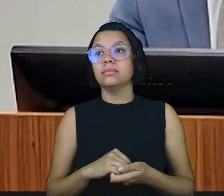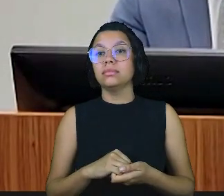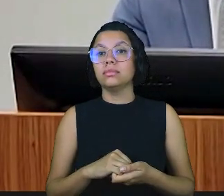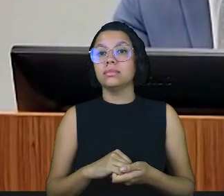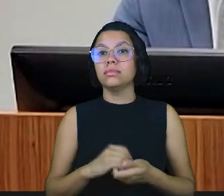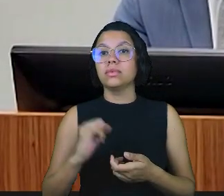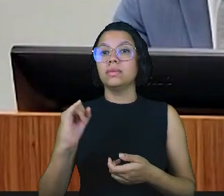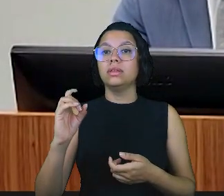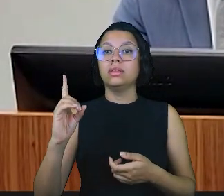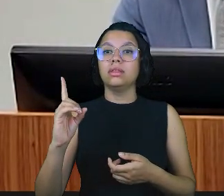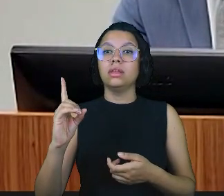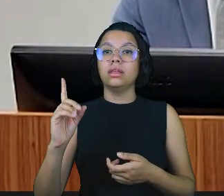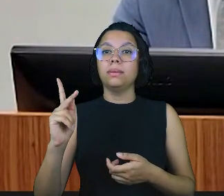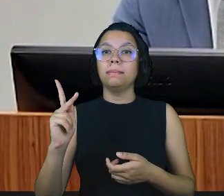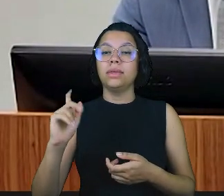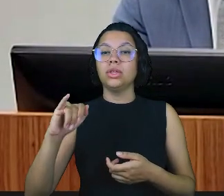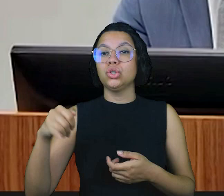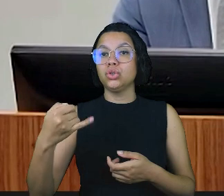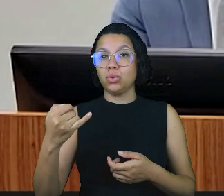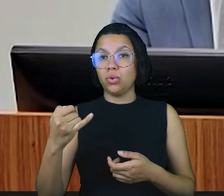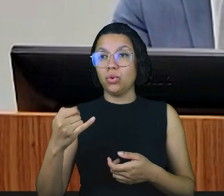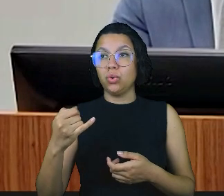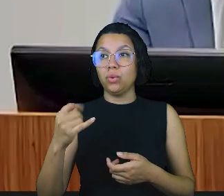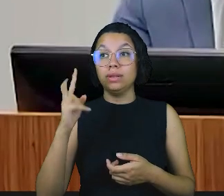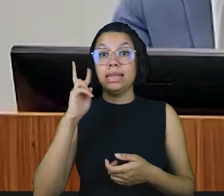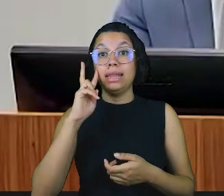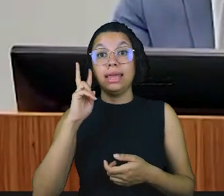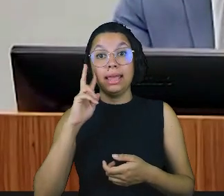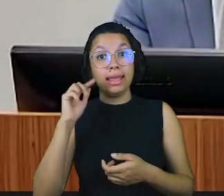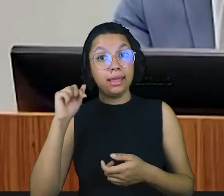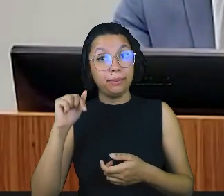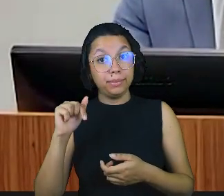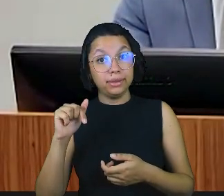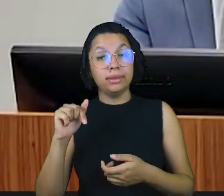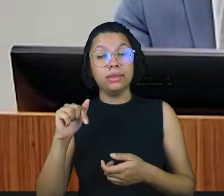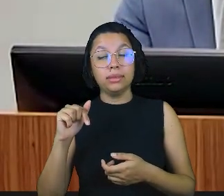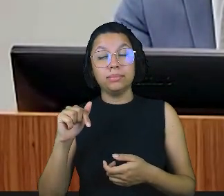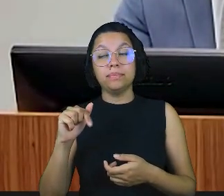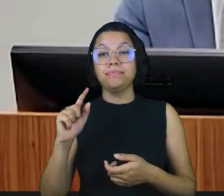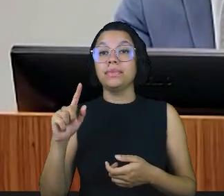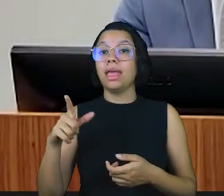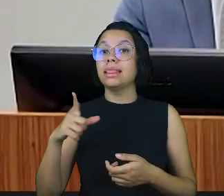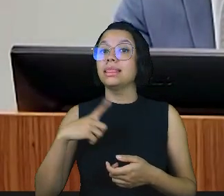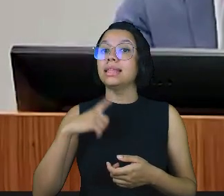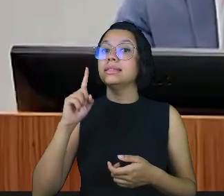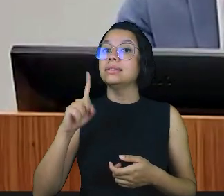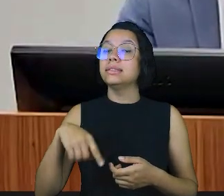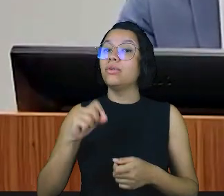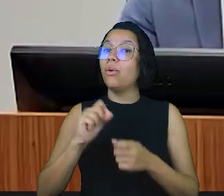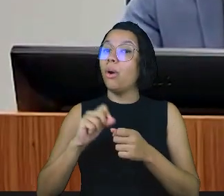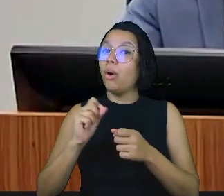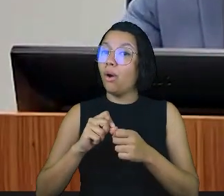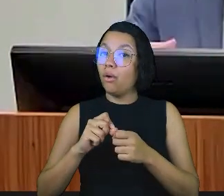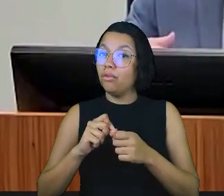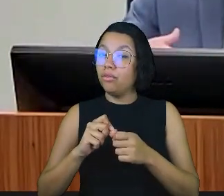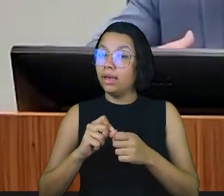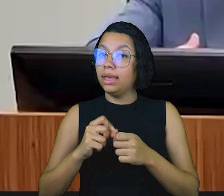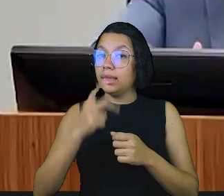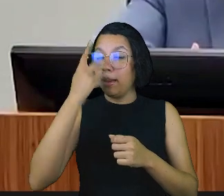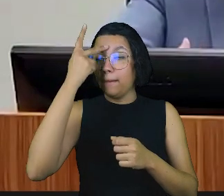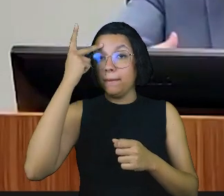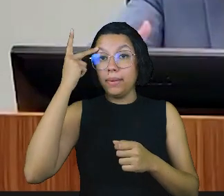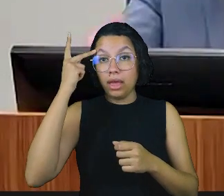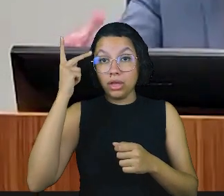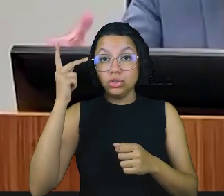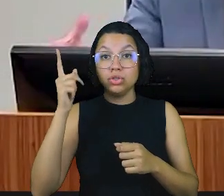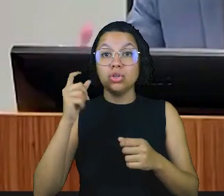do IDPJ, lembrem-se sempre, ela teria sido forjada pelo legislador não propriamente para fins